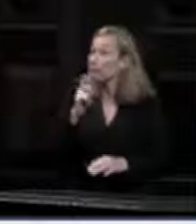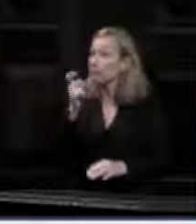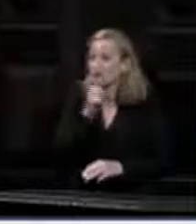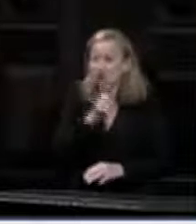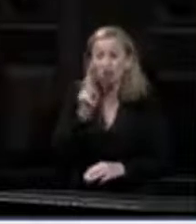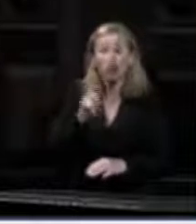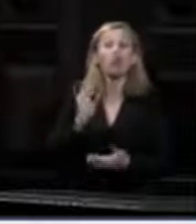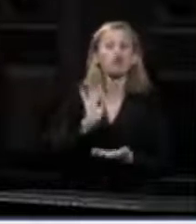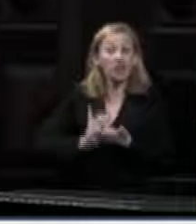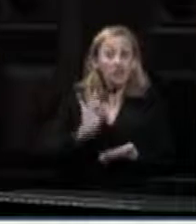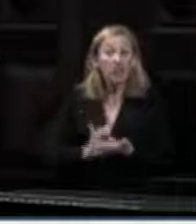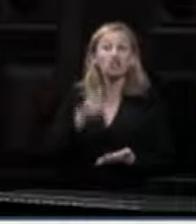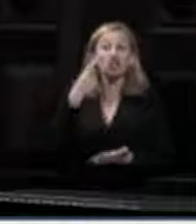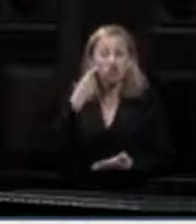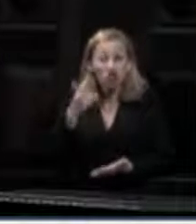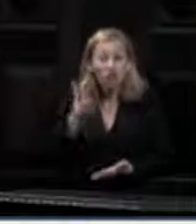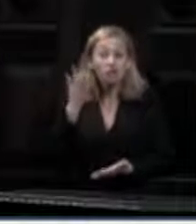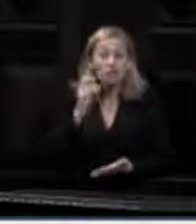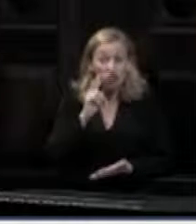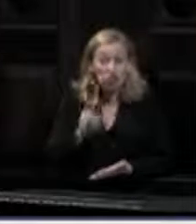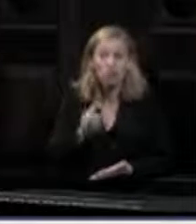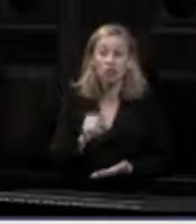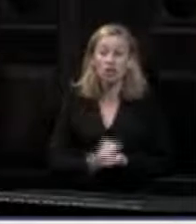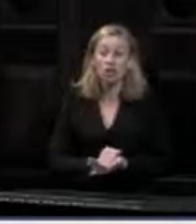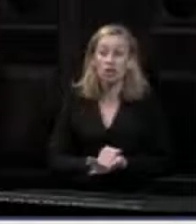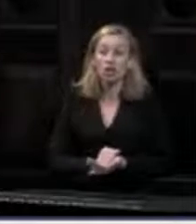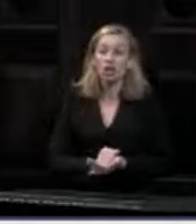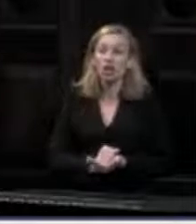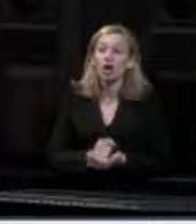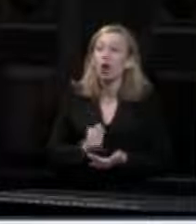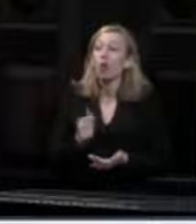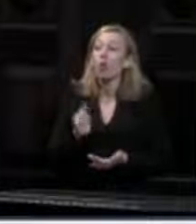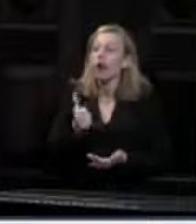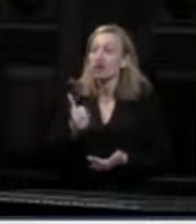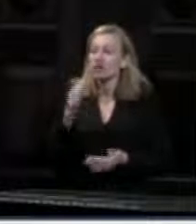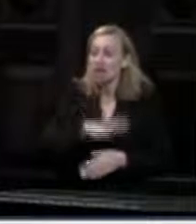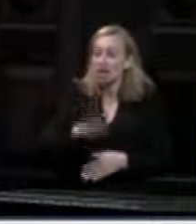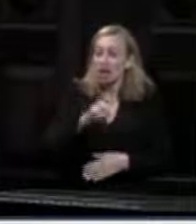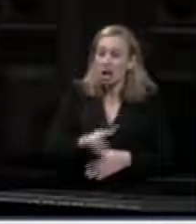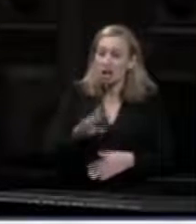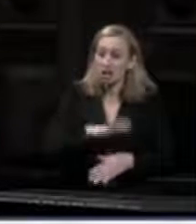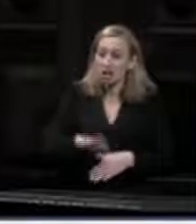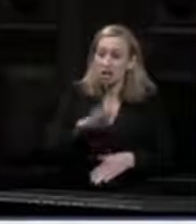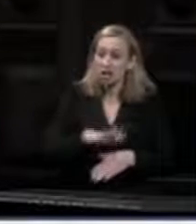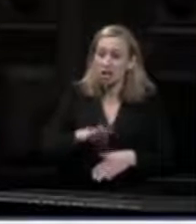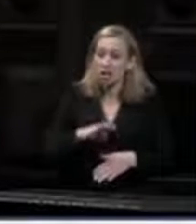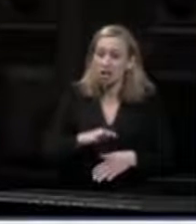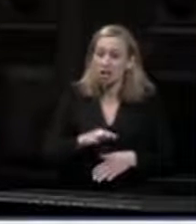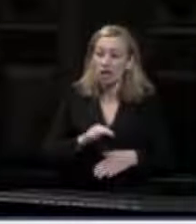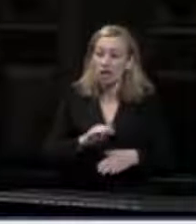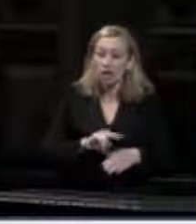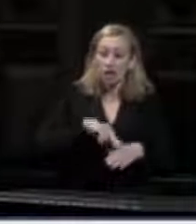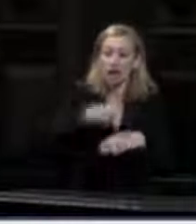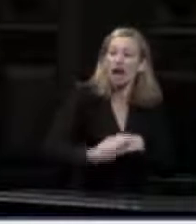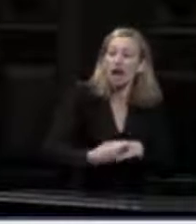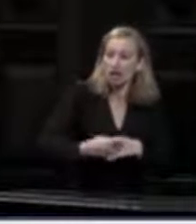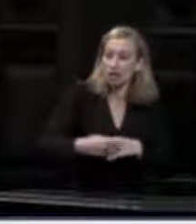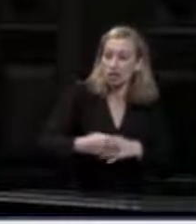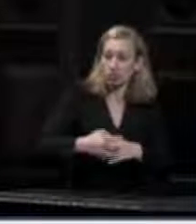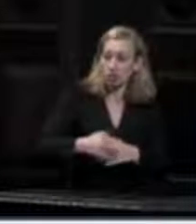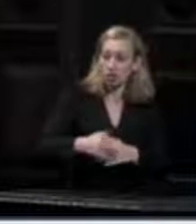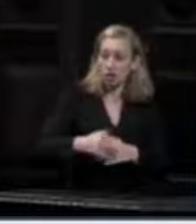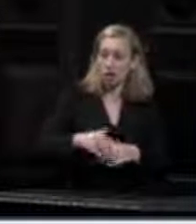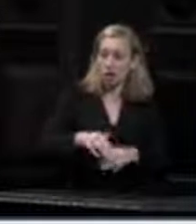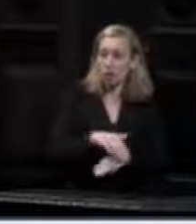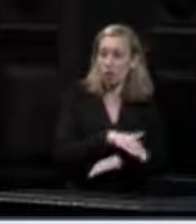Tem carros que transportam crianças quase caindo pela janela, sem ter cinto de segurança, sem ter cadeirinha, sem ter nada.